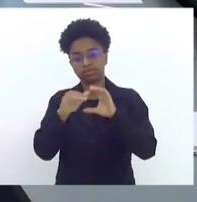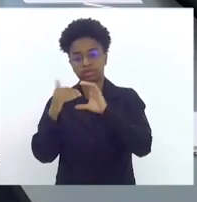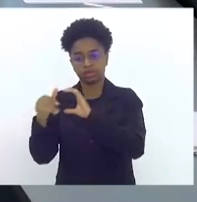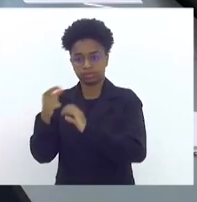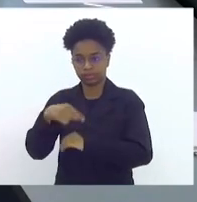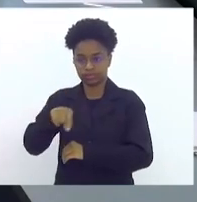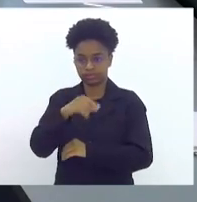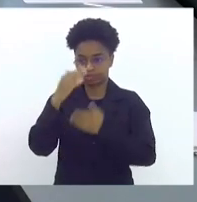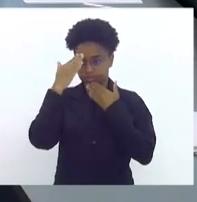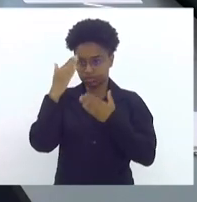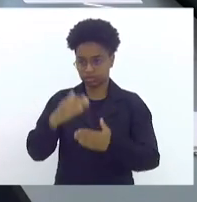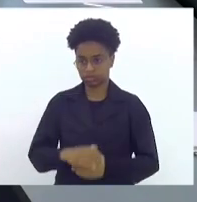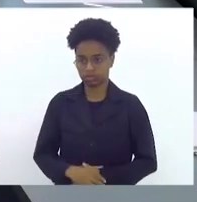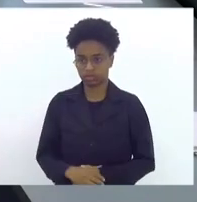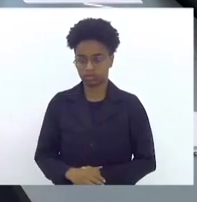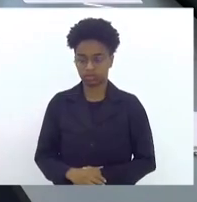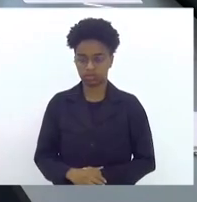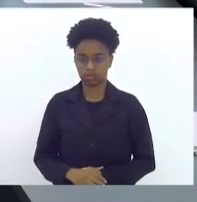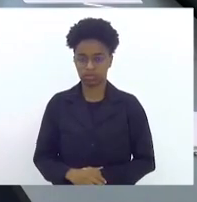bom